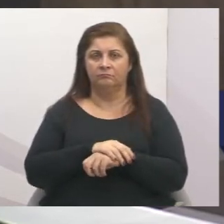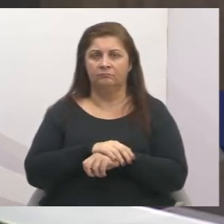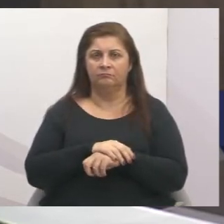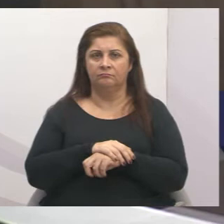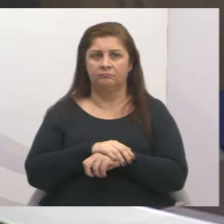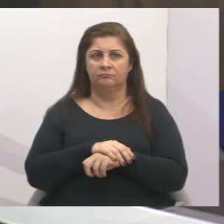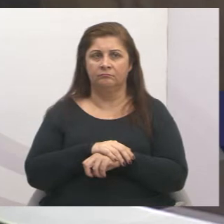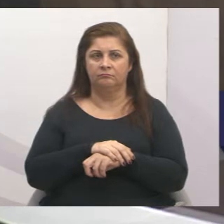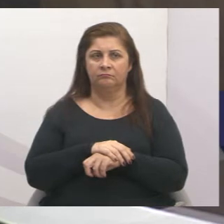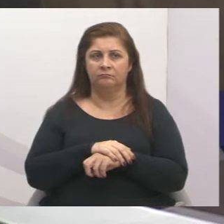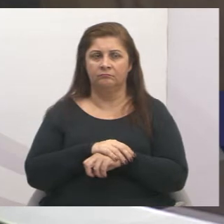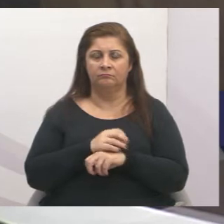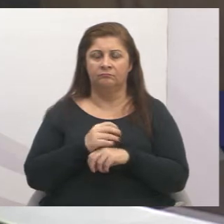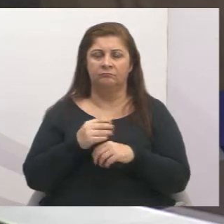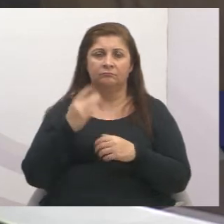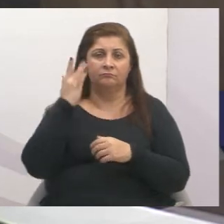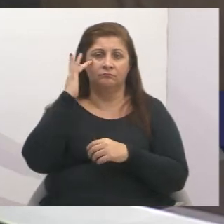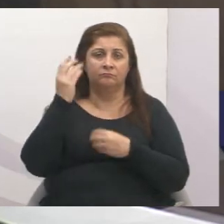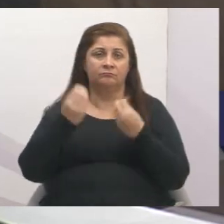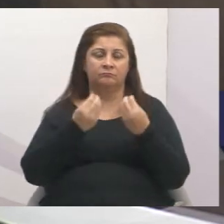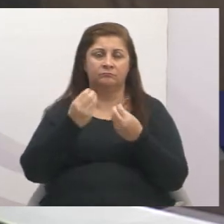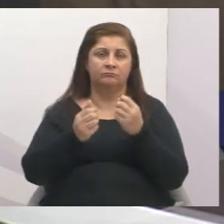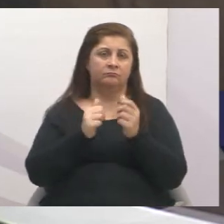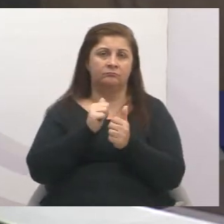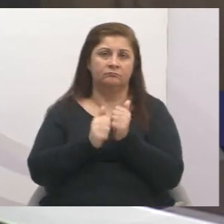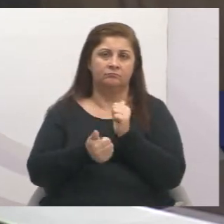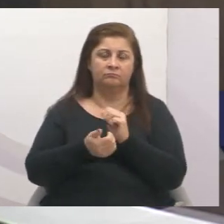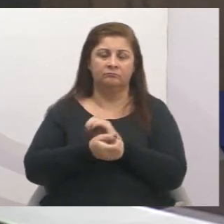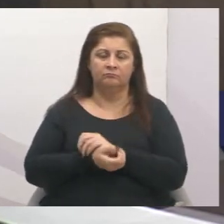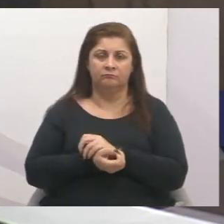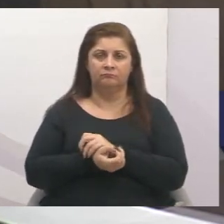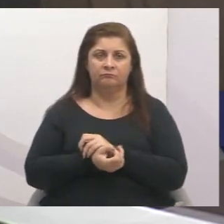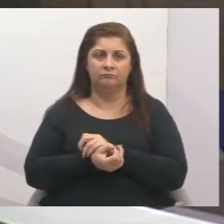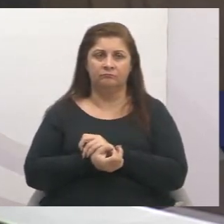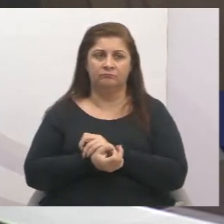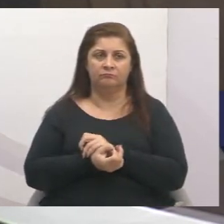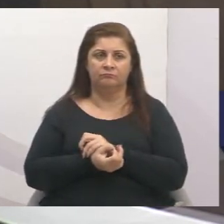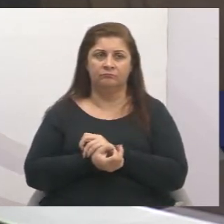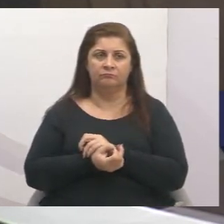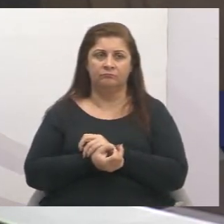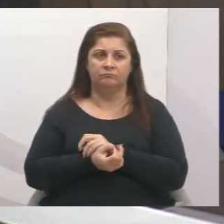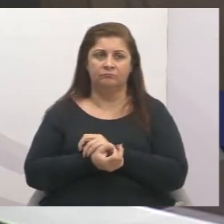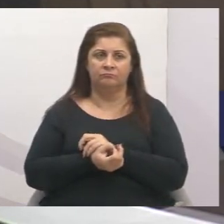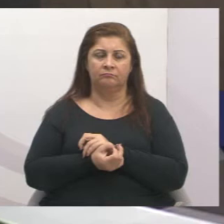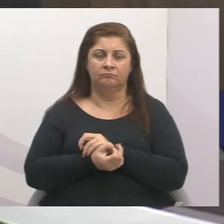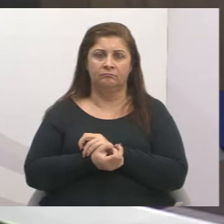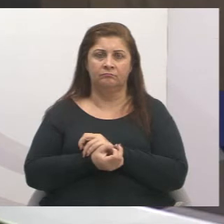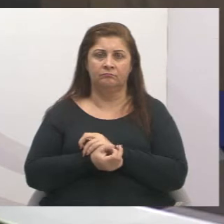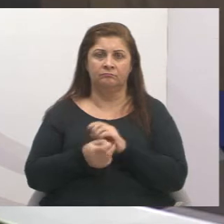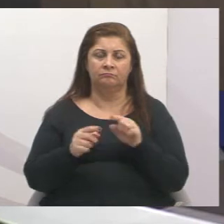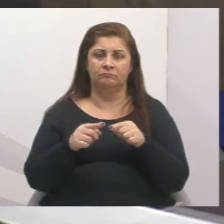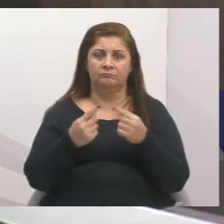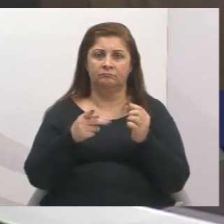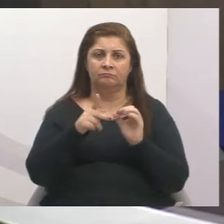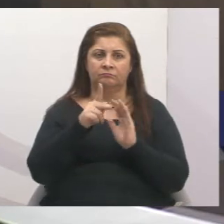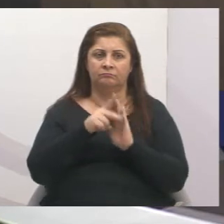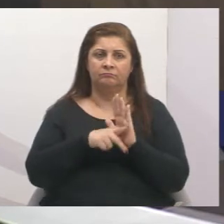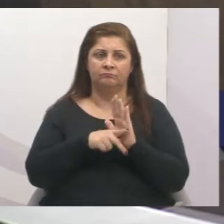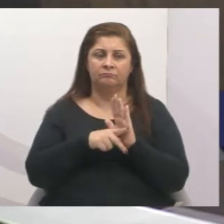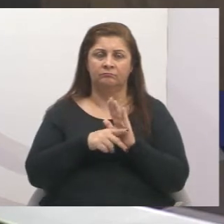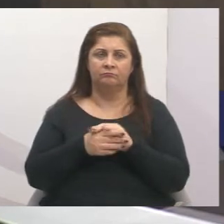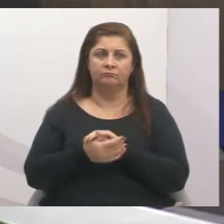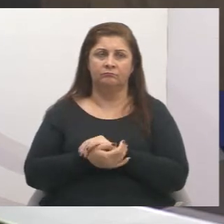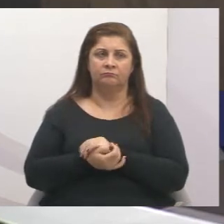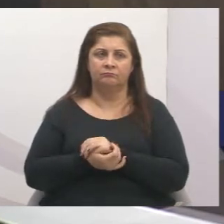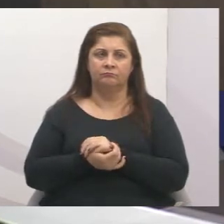jogar e ganhar esse jogo. E nada mais desse projeto aqui hoje, eu